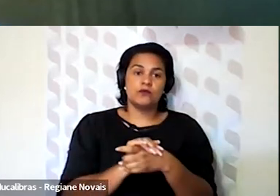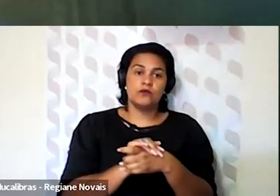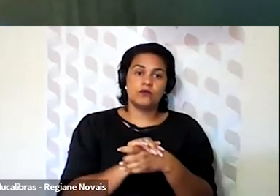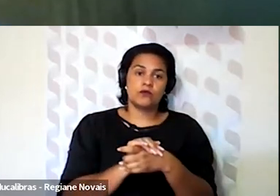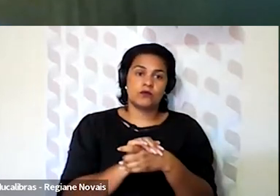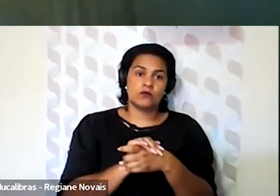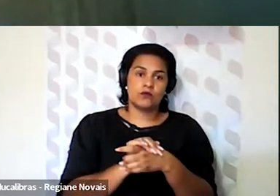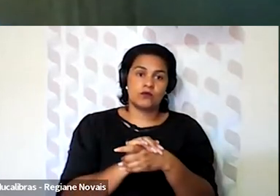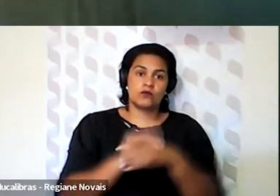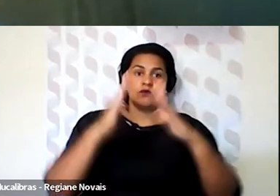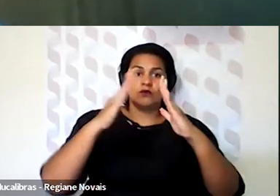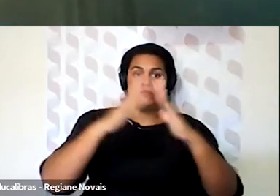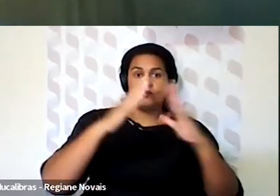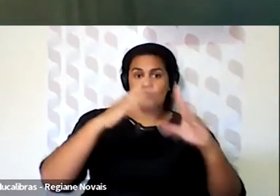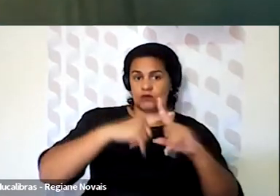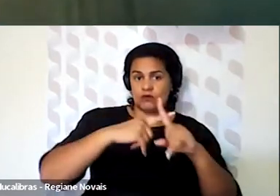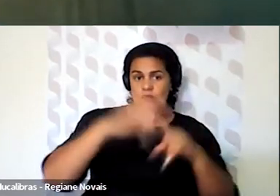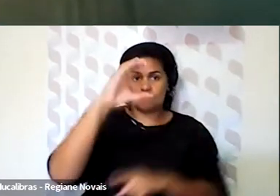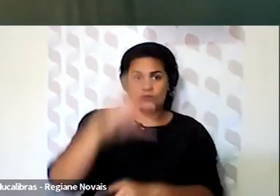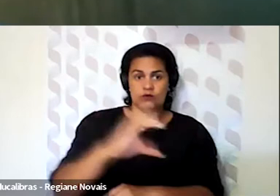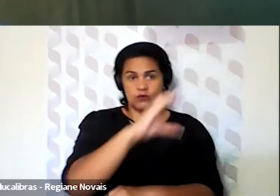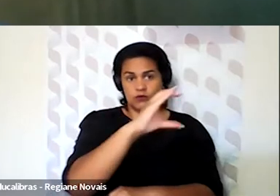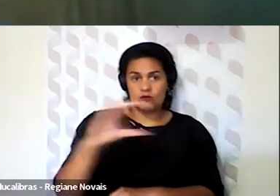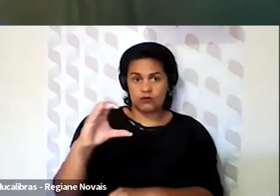Igreja Católica, que a ala católica, iria tentar